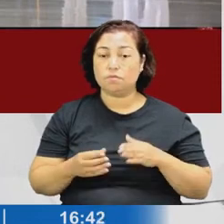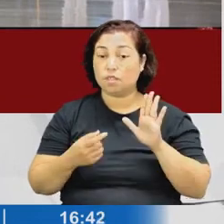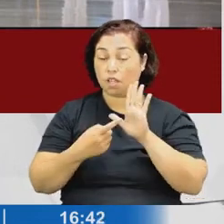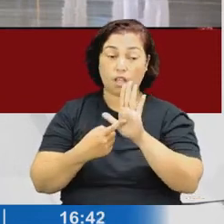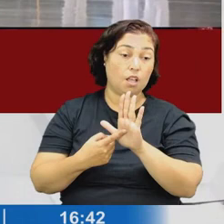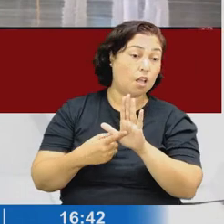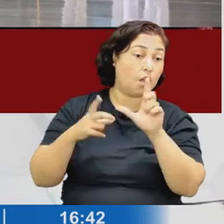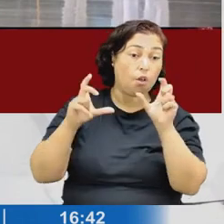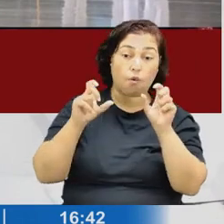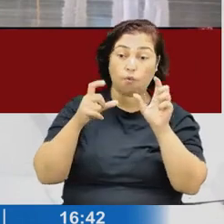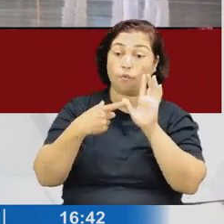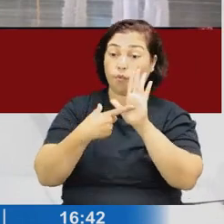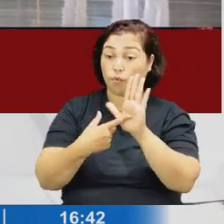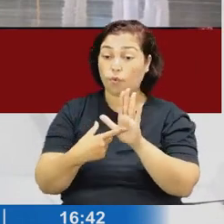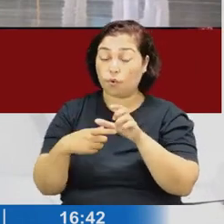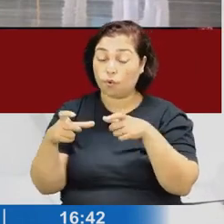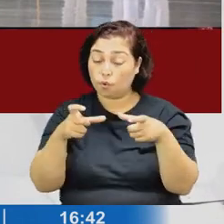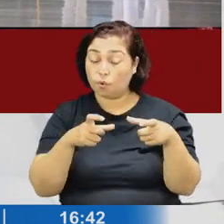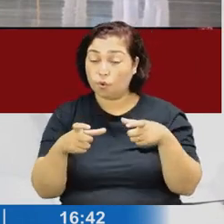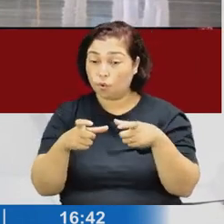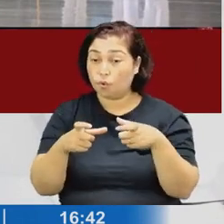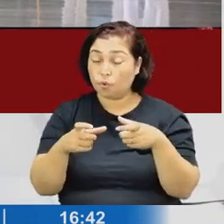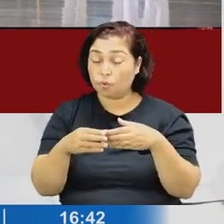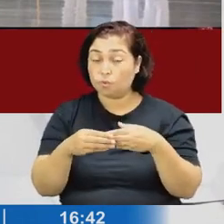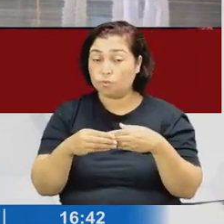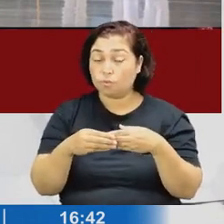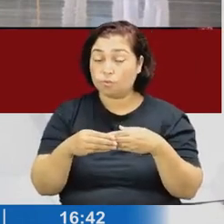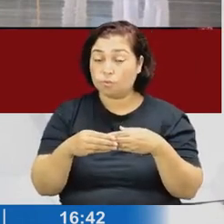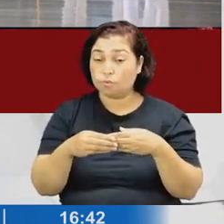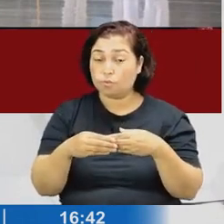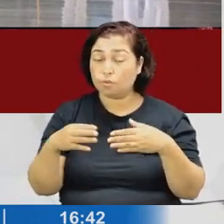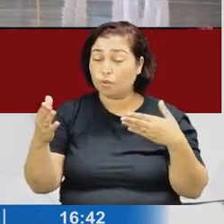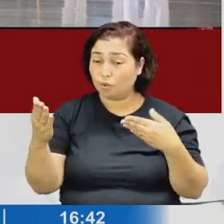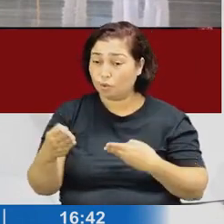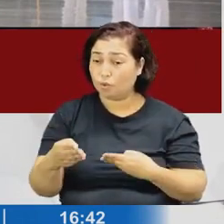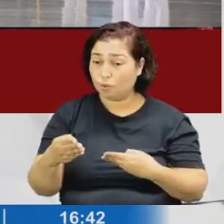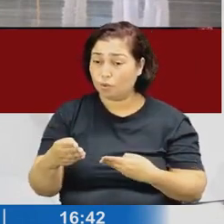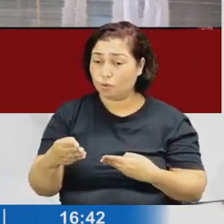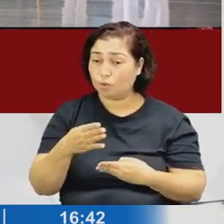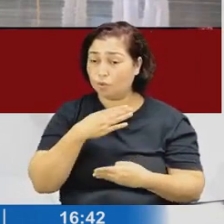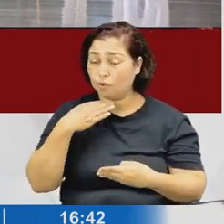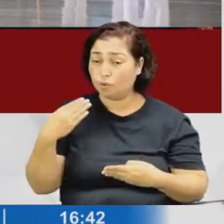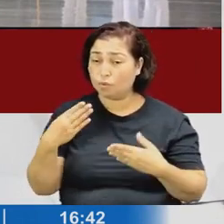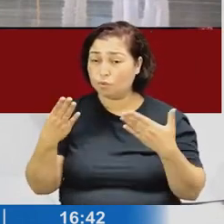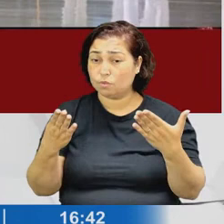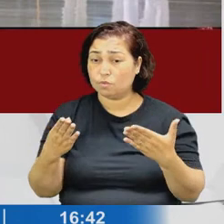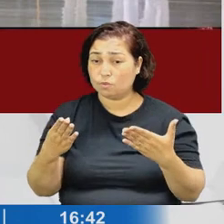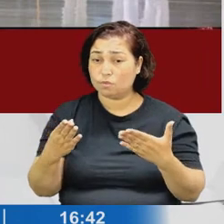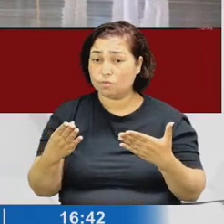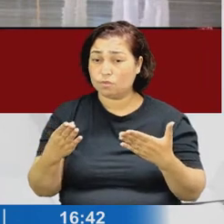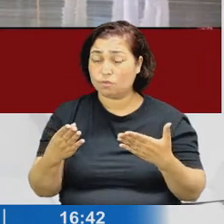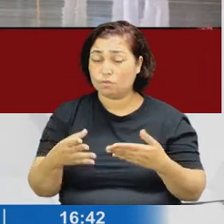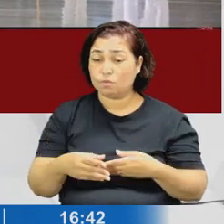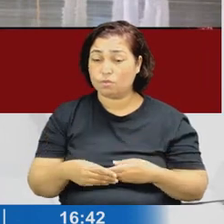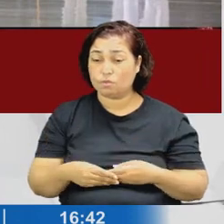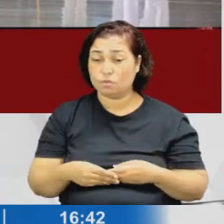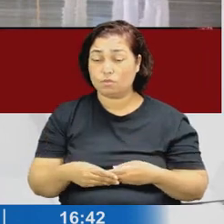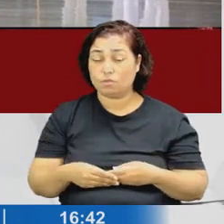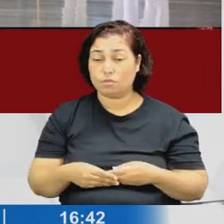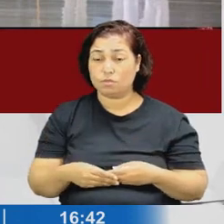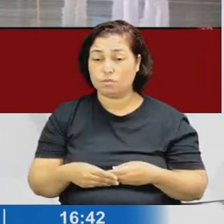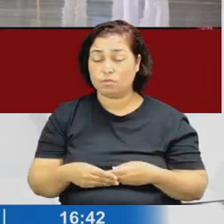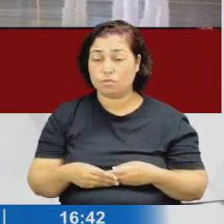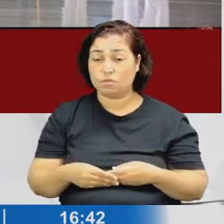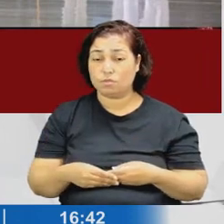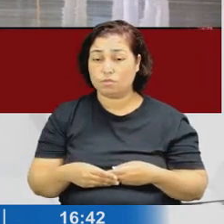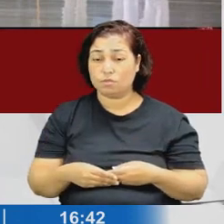detalhe da foto é esse é o momento de enterro Isso é uma quebra de protocolo ele tá de mão dada com a mulher que tá do lado dele que